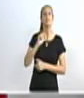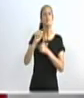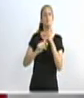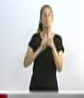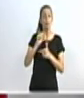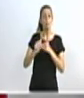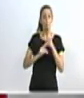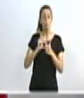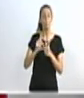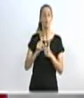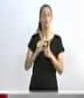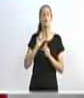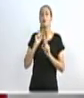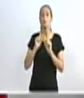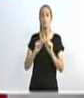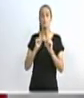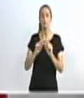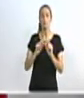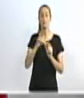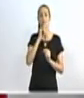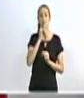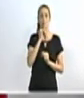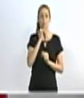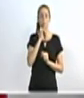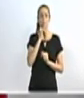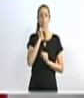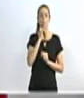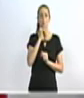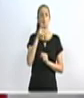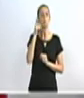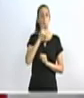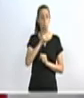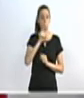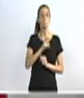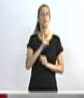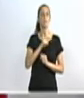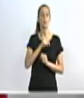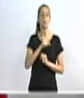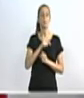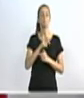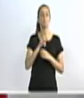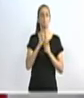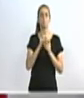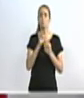trabalha a maior convergência de produtos de telecomunicações.